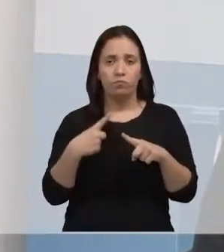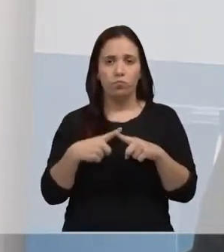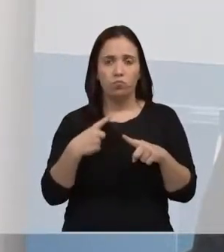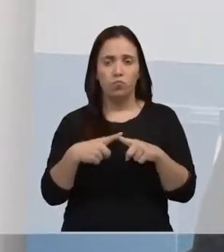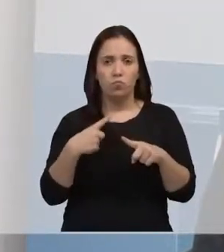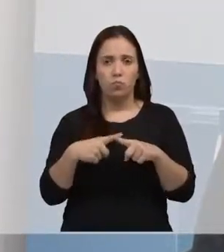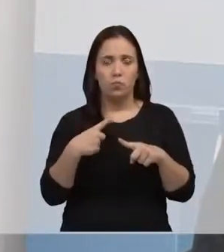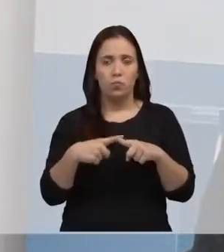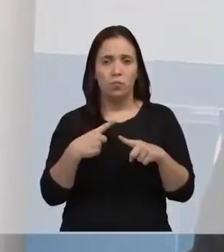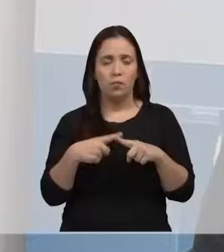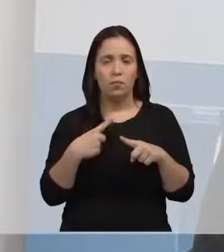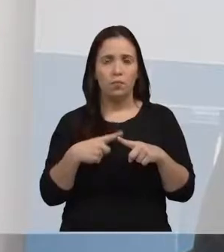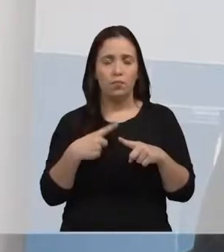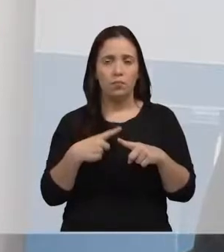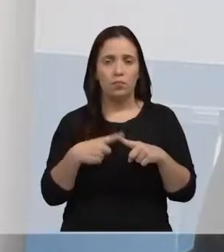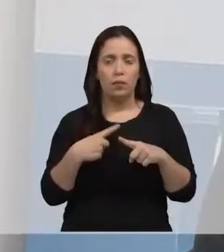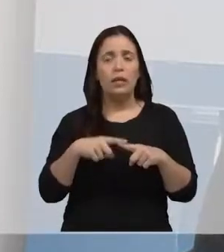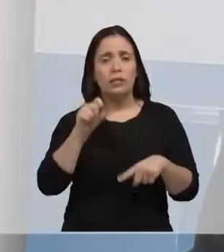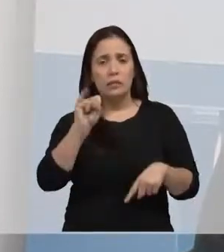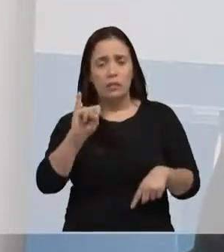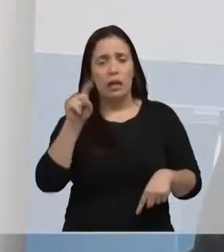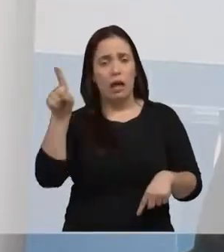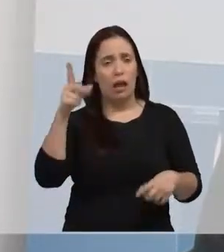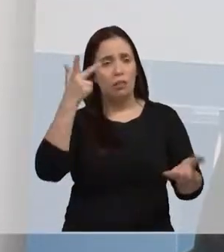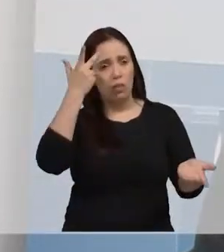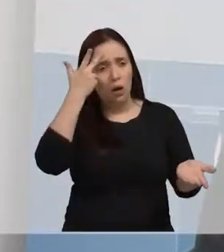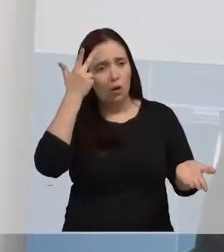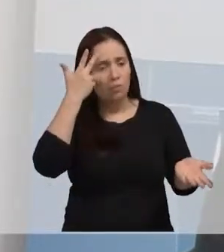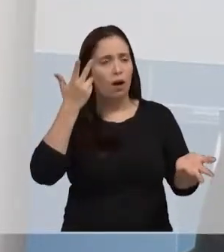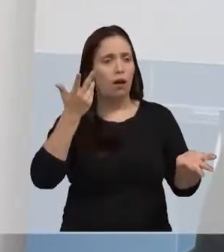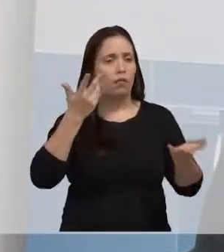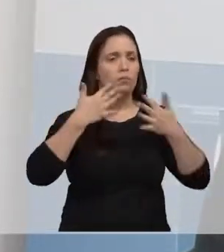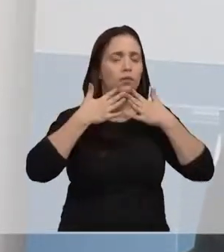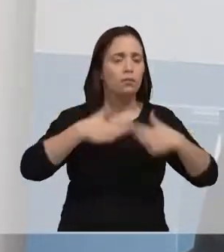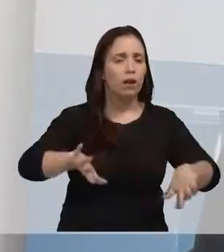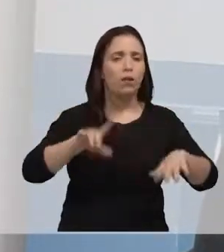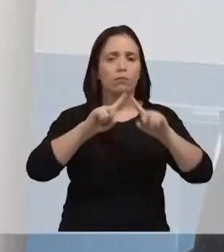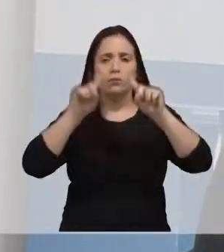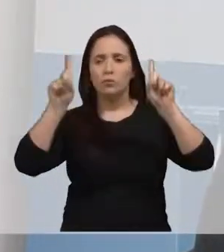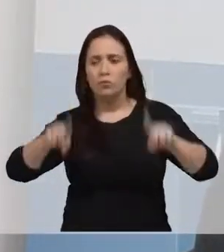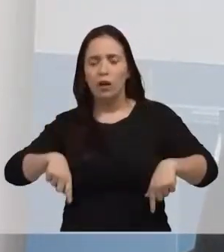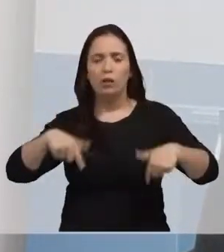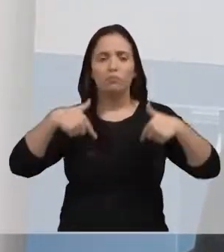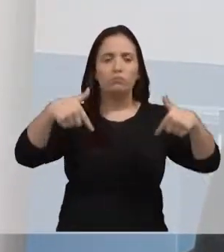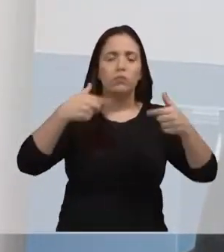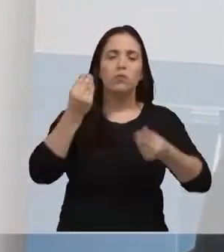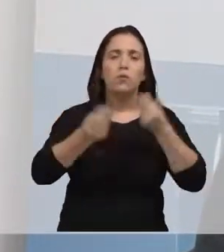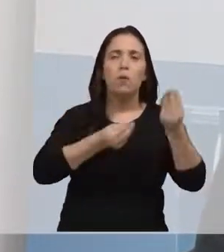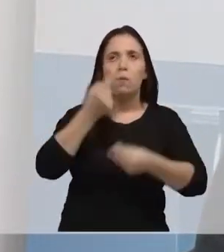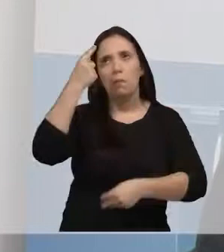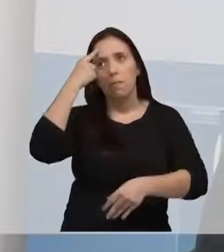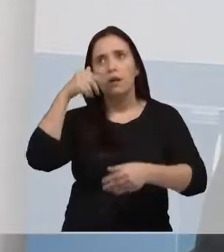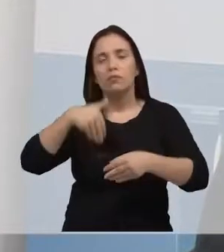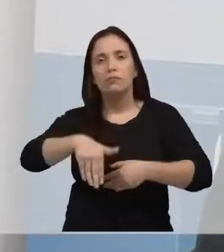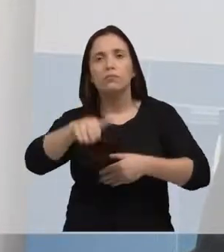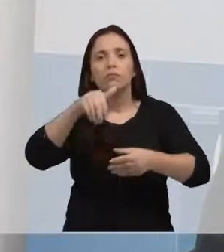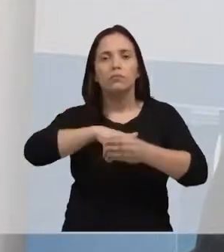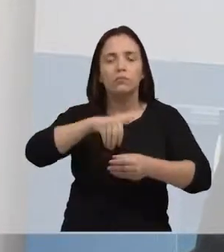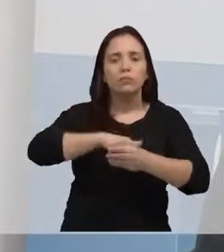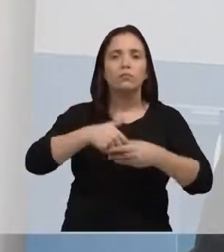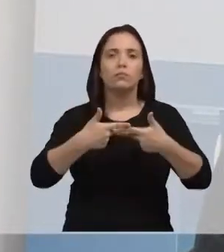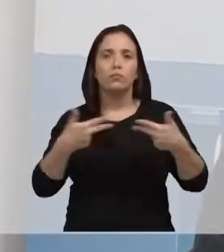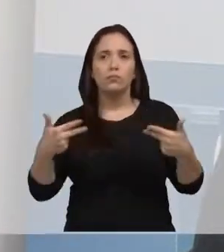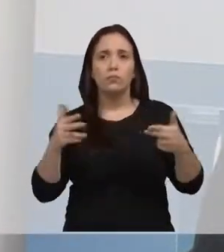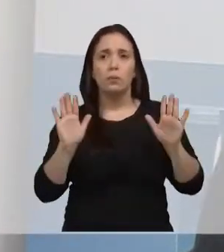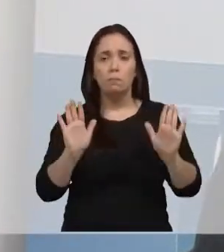é a condução normal, programática, em relação ao programa do partido, em relação ao que pode e não deve ser